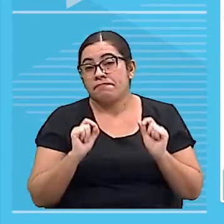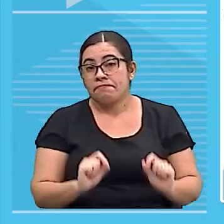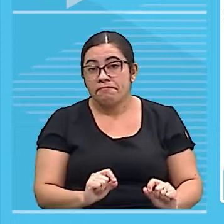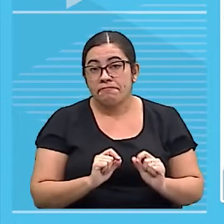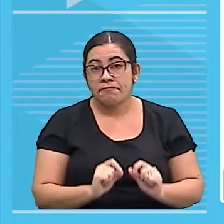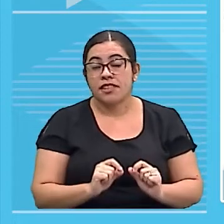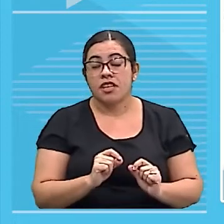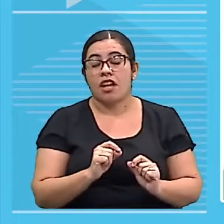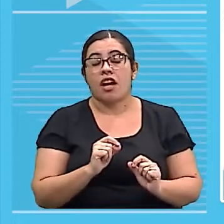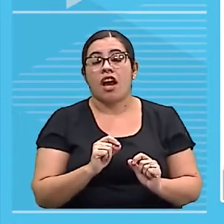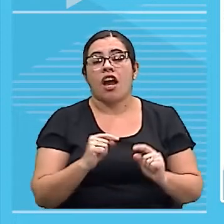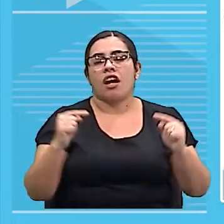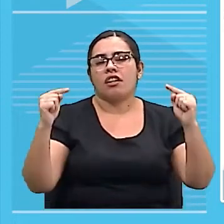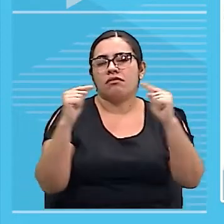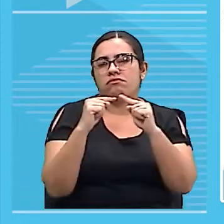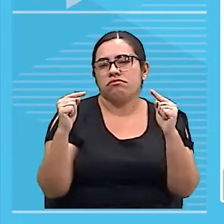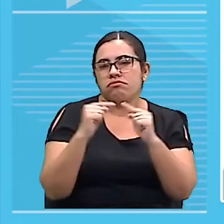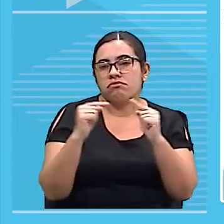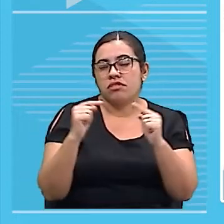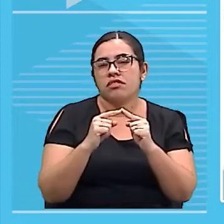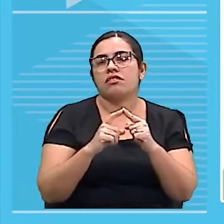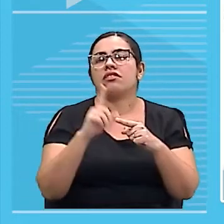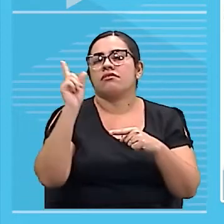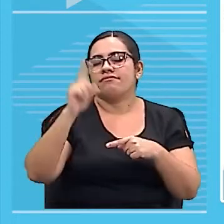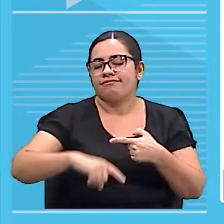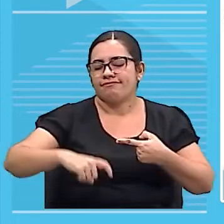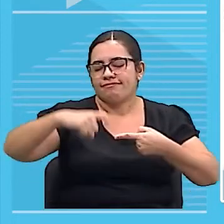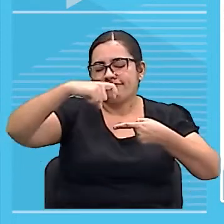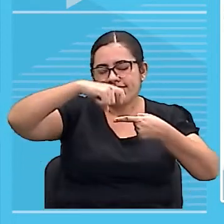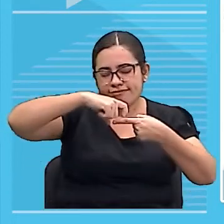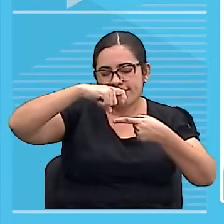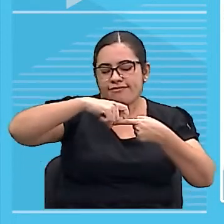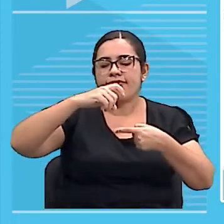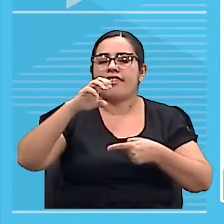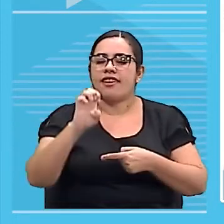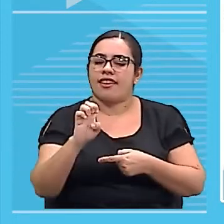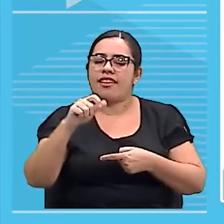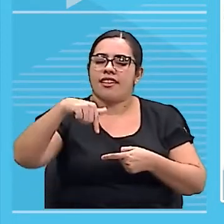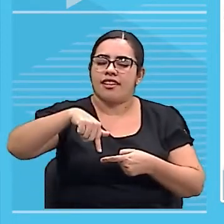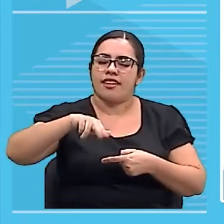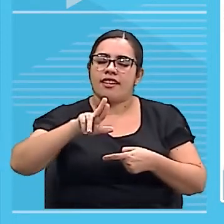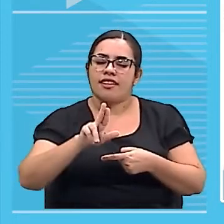estou fazendo uma resistência equivalente